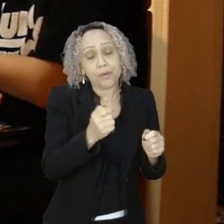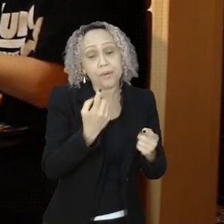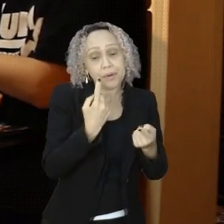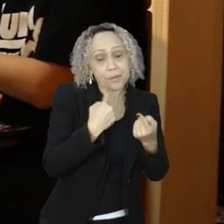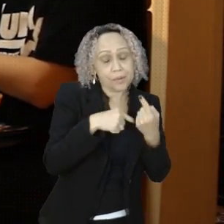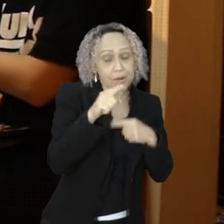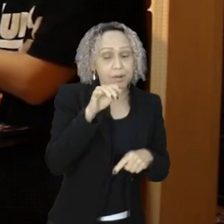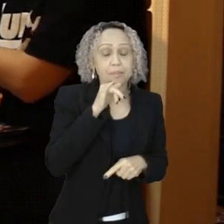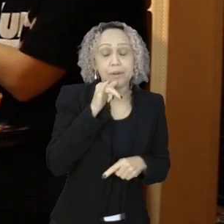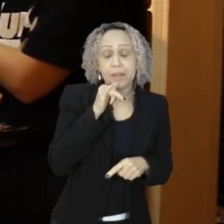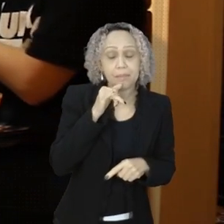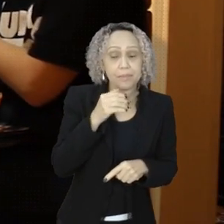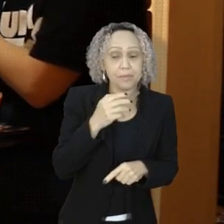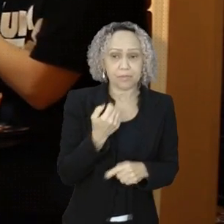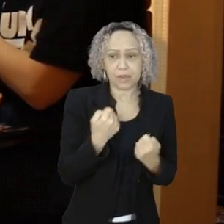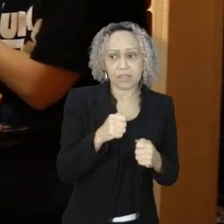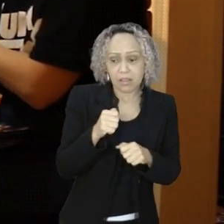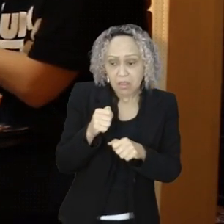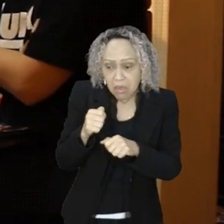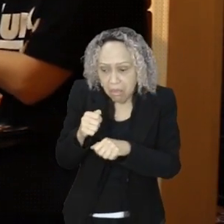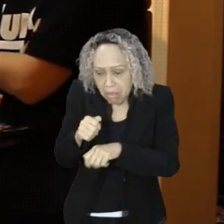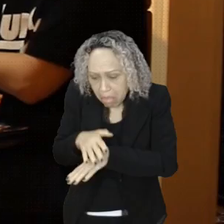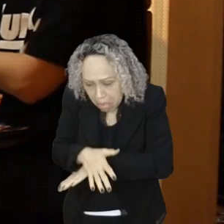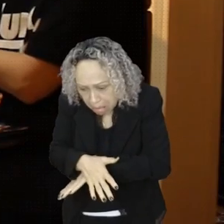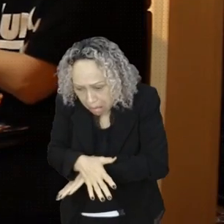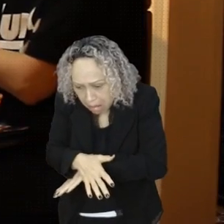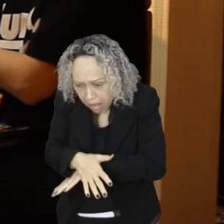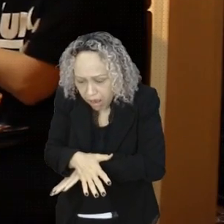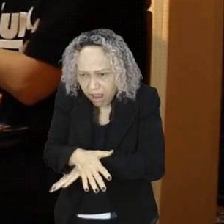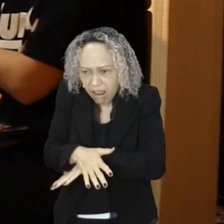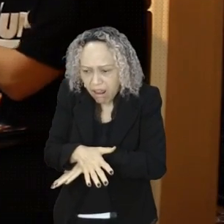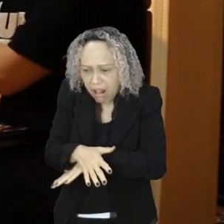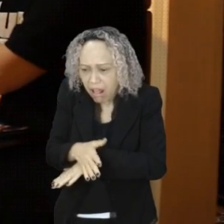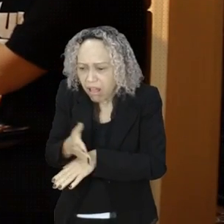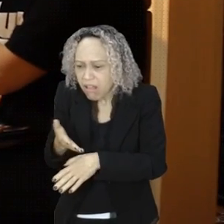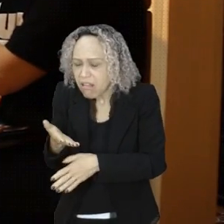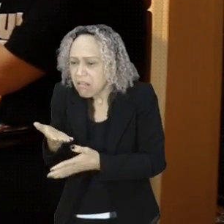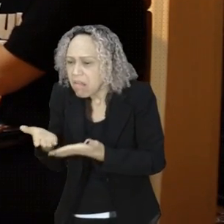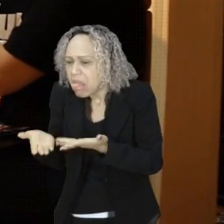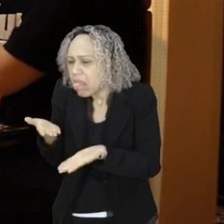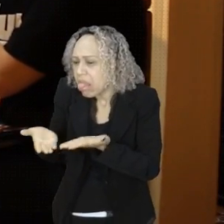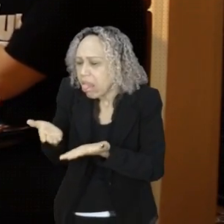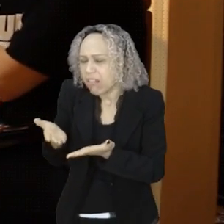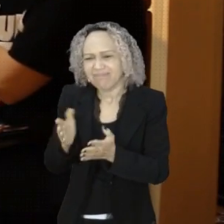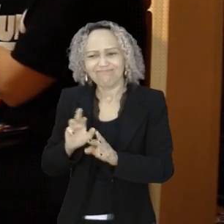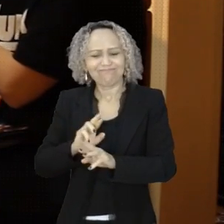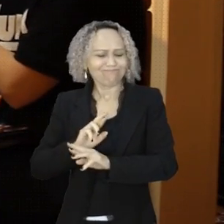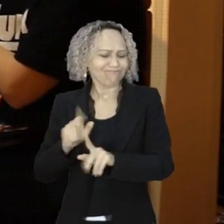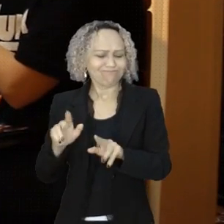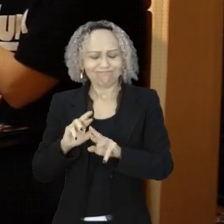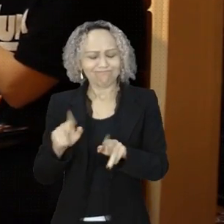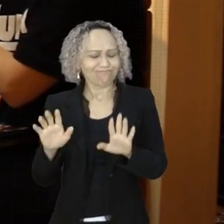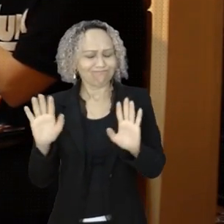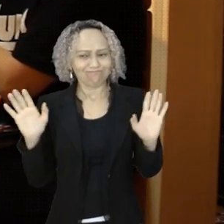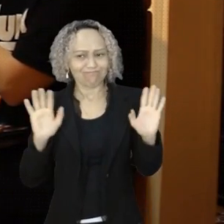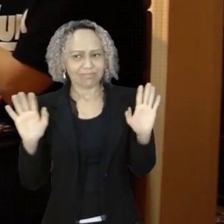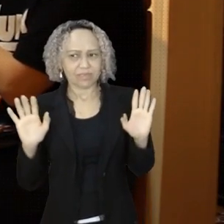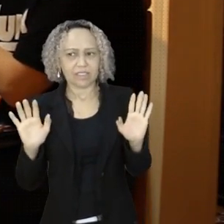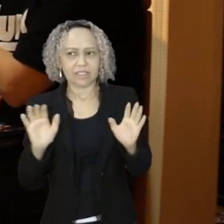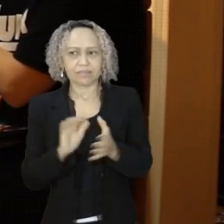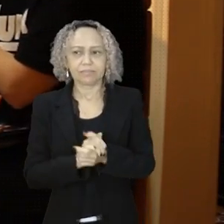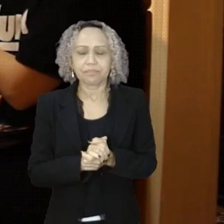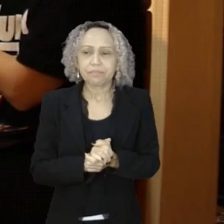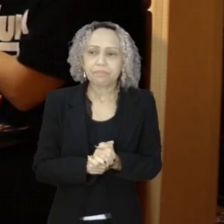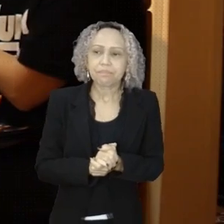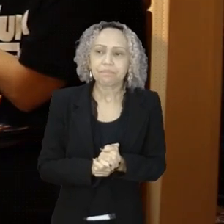não bajular, não é? Não é com o teu trabalho, como era o caso do meu pai, carpinteiro, a minha mãe era dona